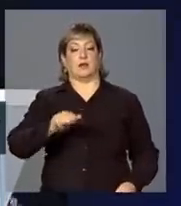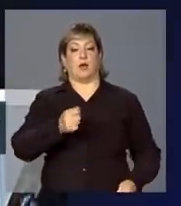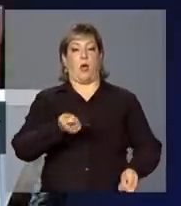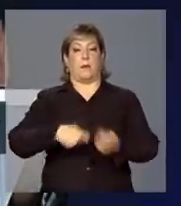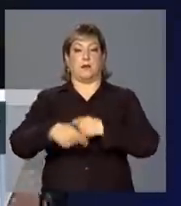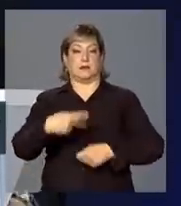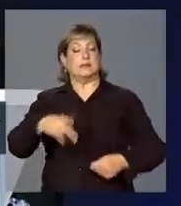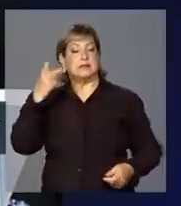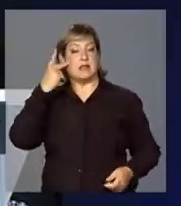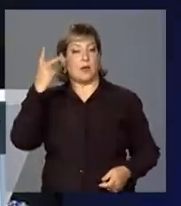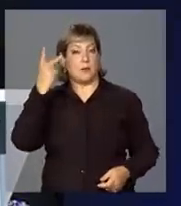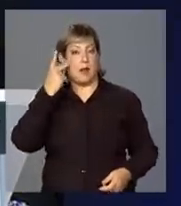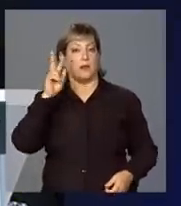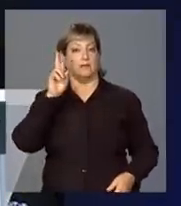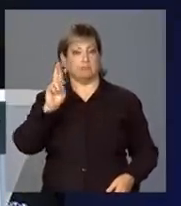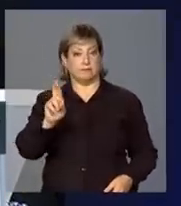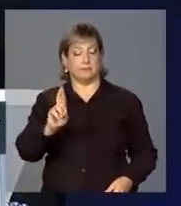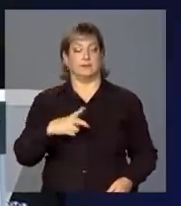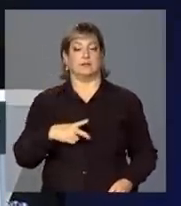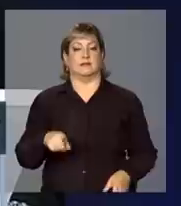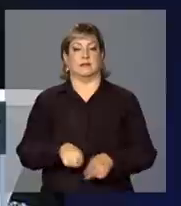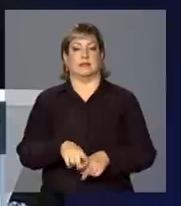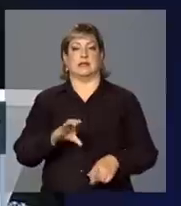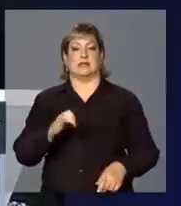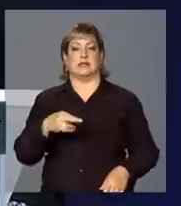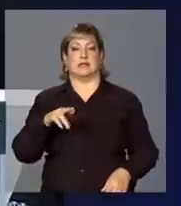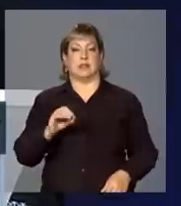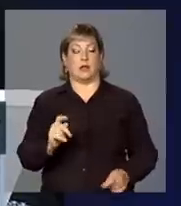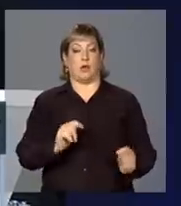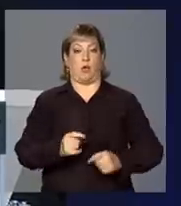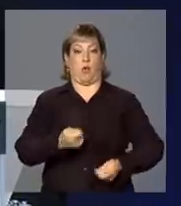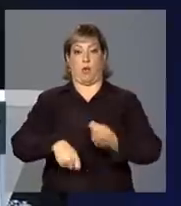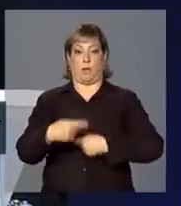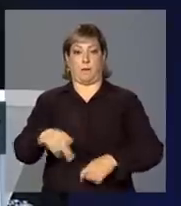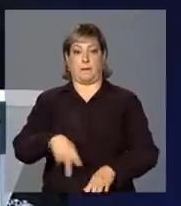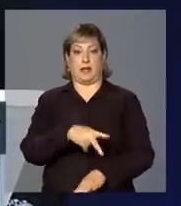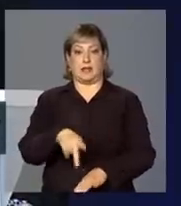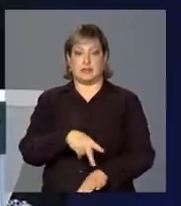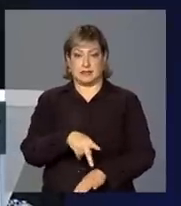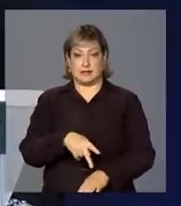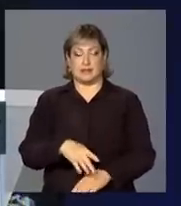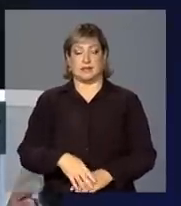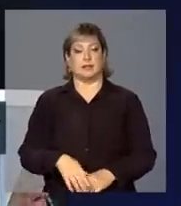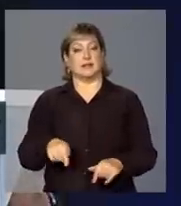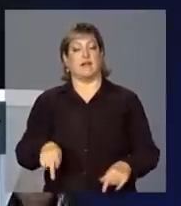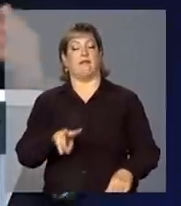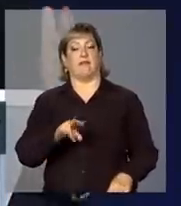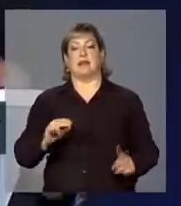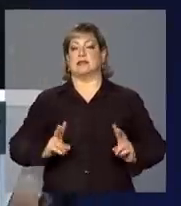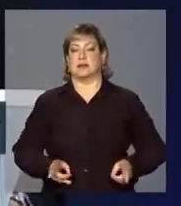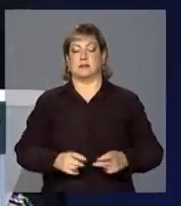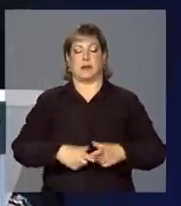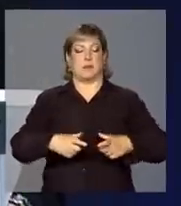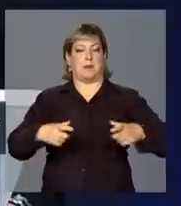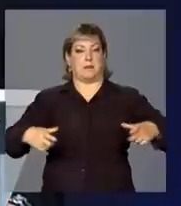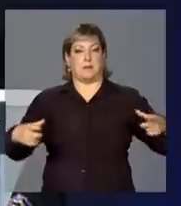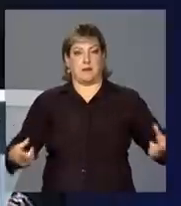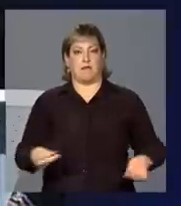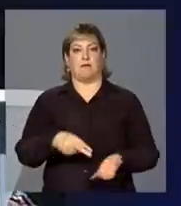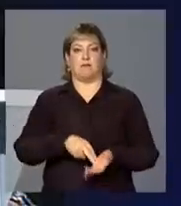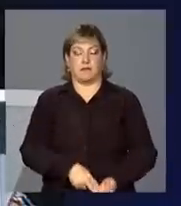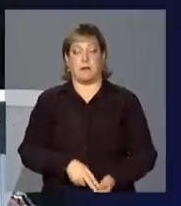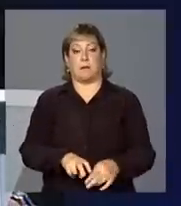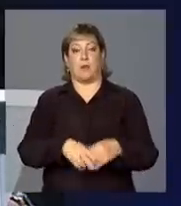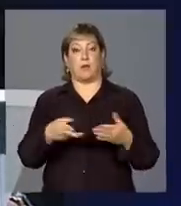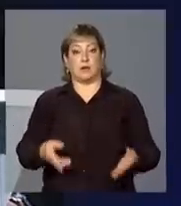São Paulo, centro econômico do país, vai sempre crescer e se consolidar. Por